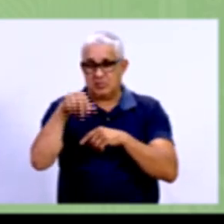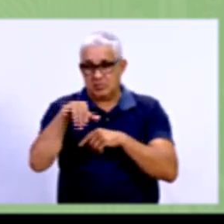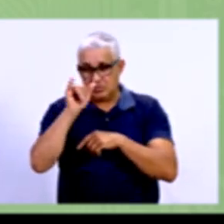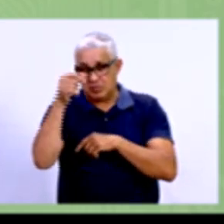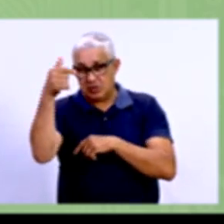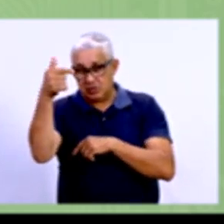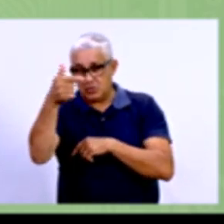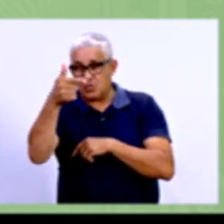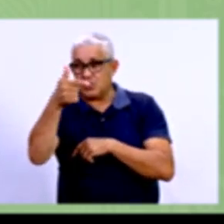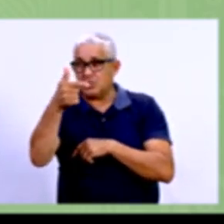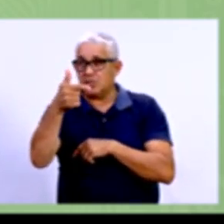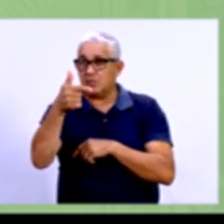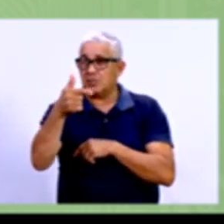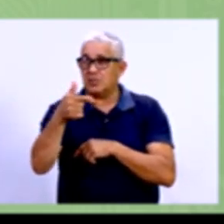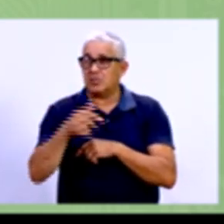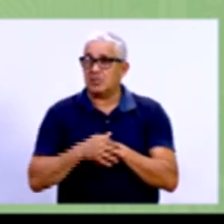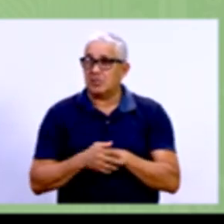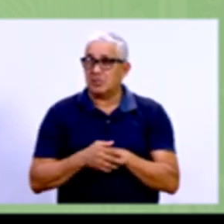é